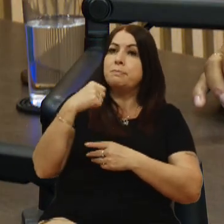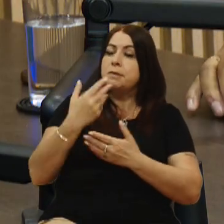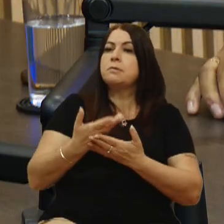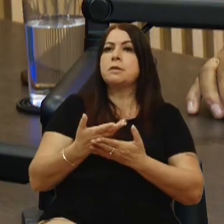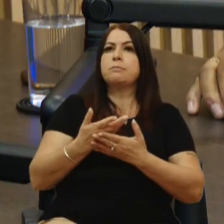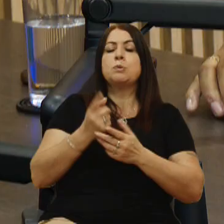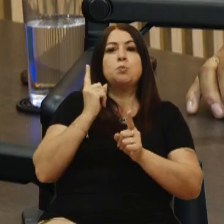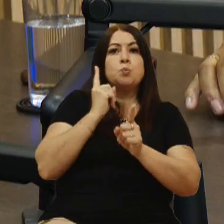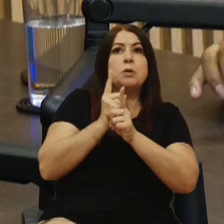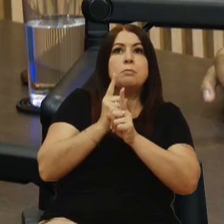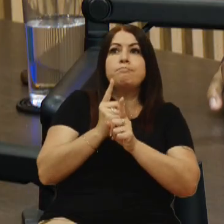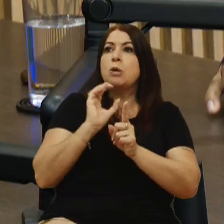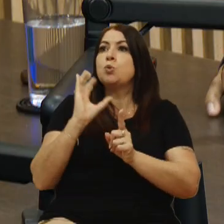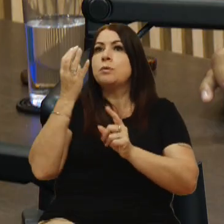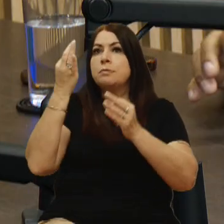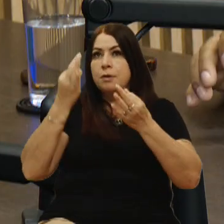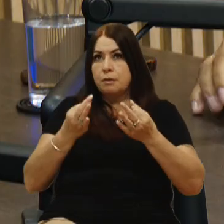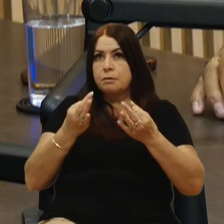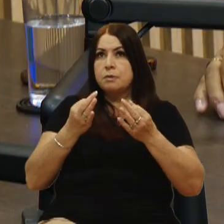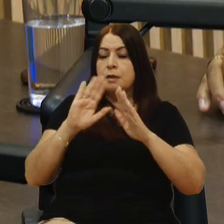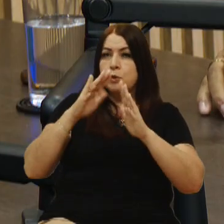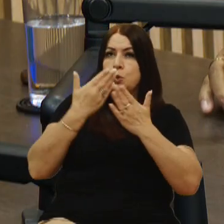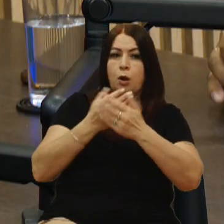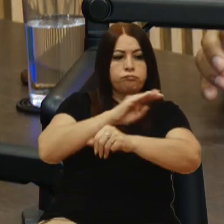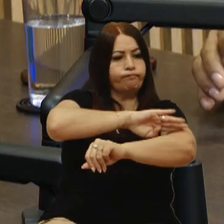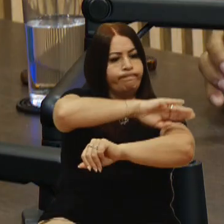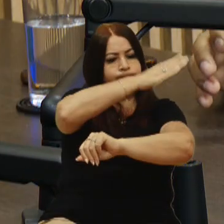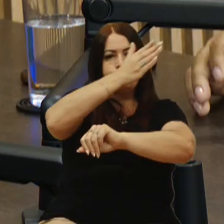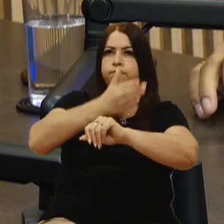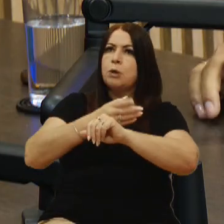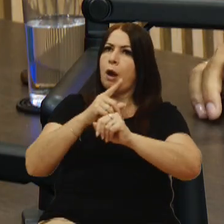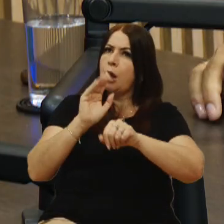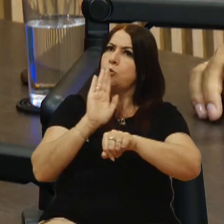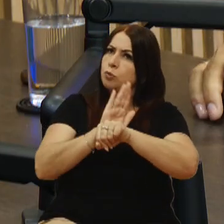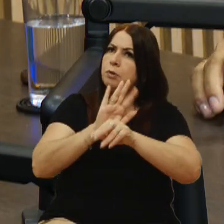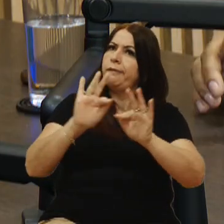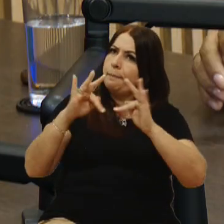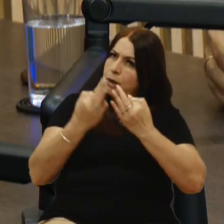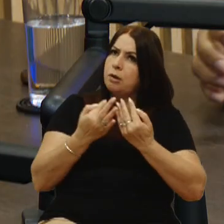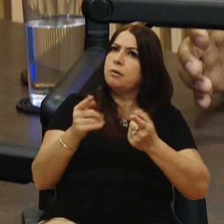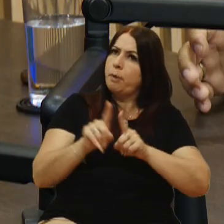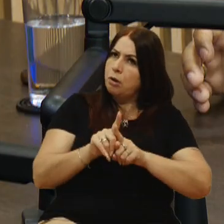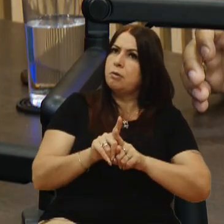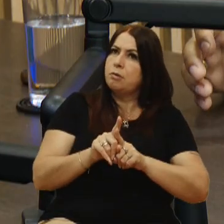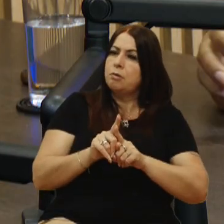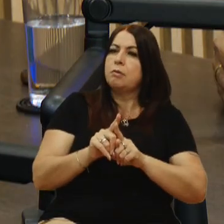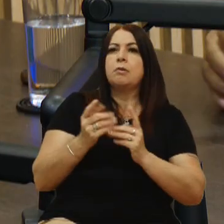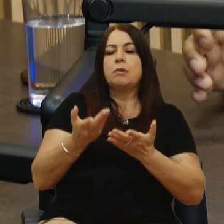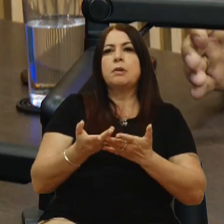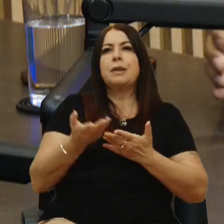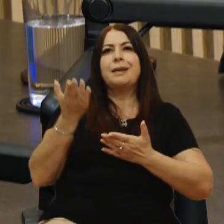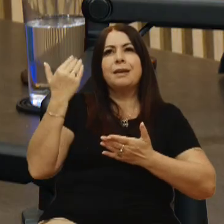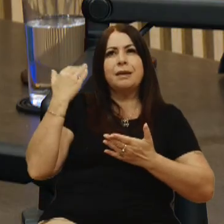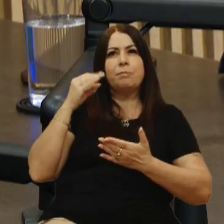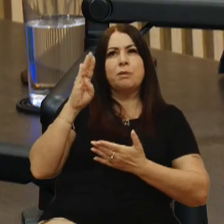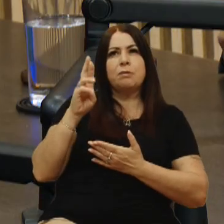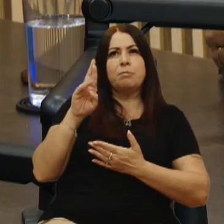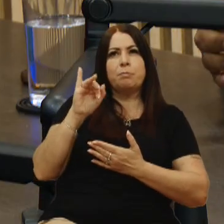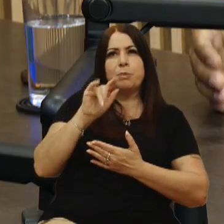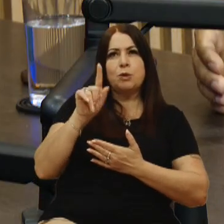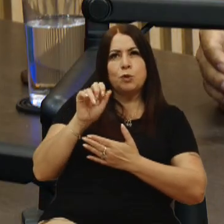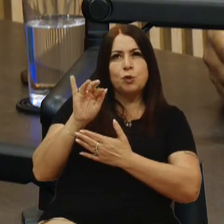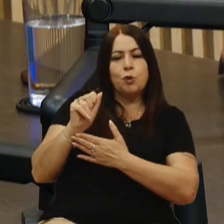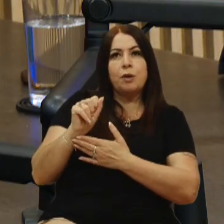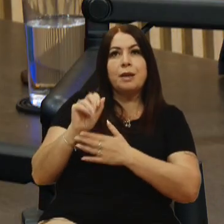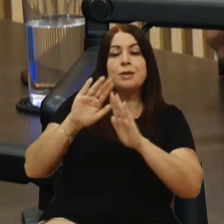precisamos achar uma saída para isso. E a escola em tempo integral, ela auxilia as famílias também. Inclusive, na época do Brizola, as escolas